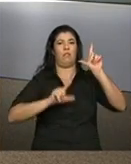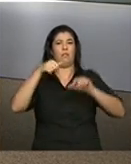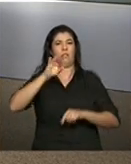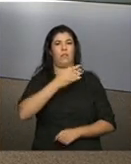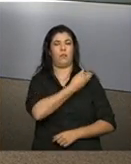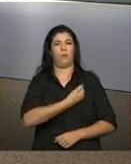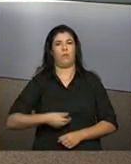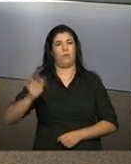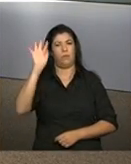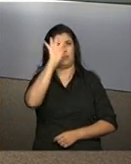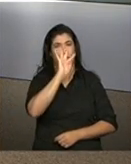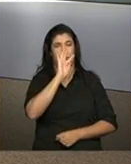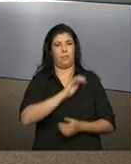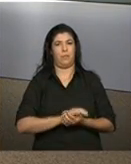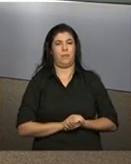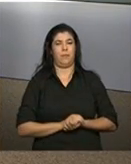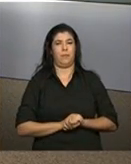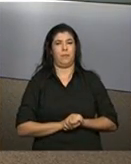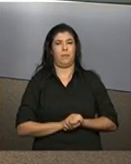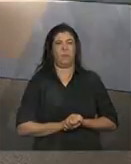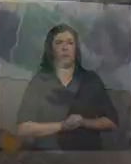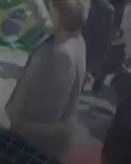NBR, a TV do Governo Federal.